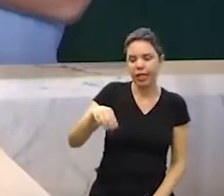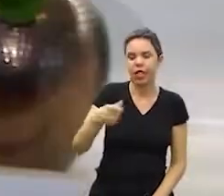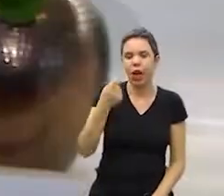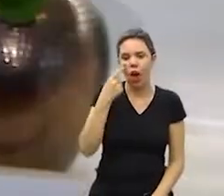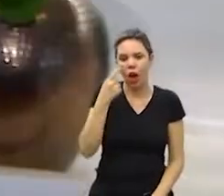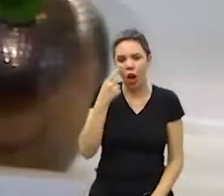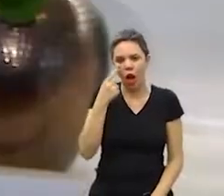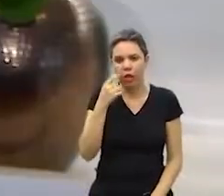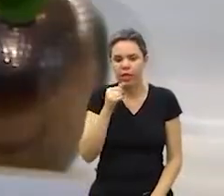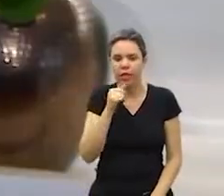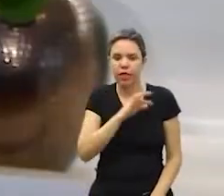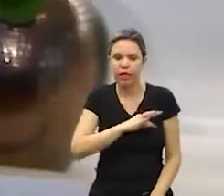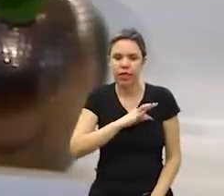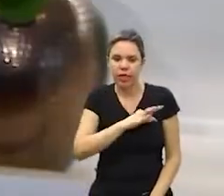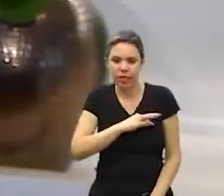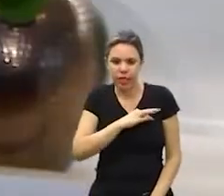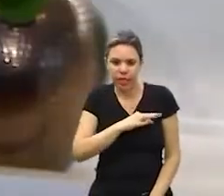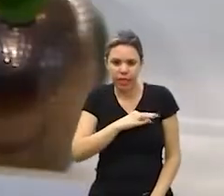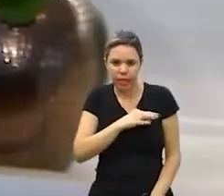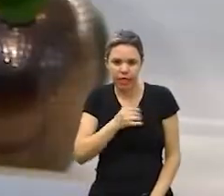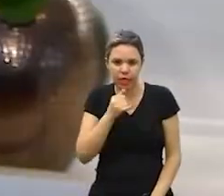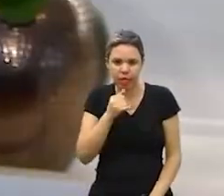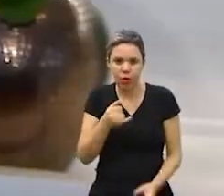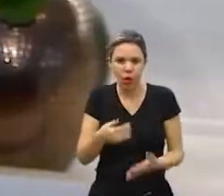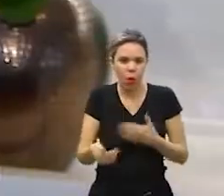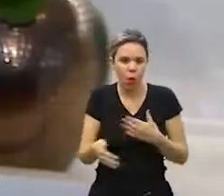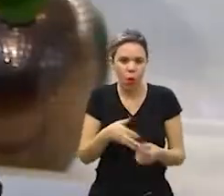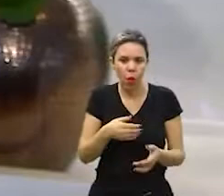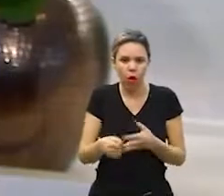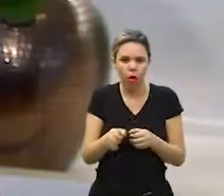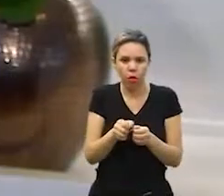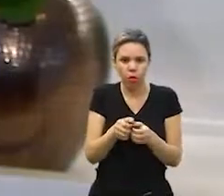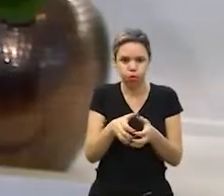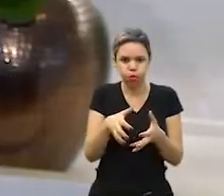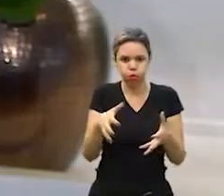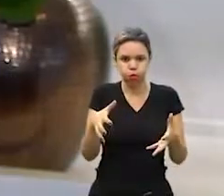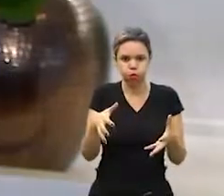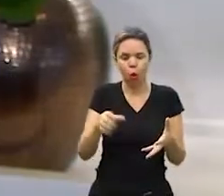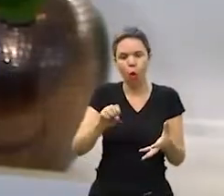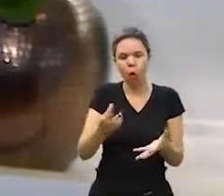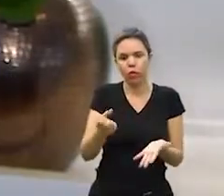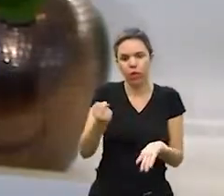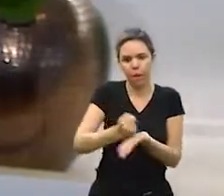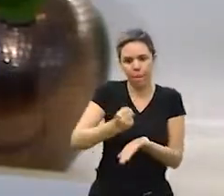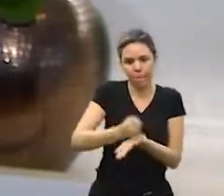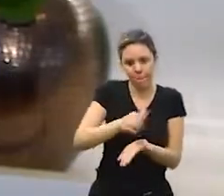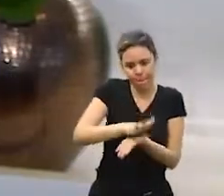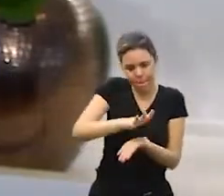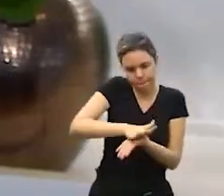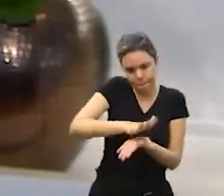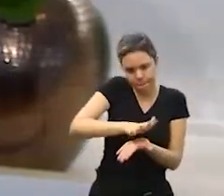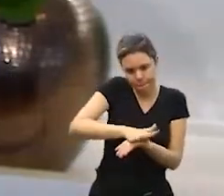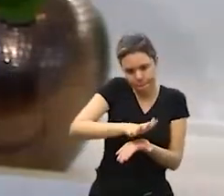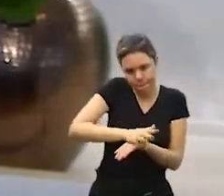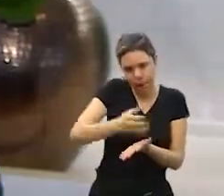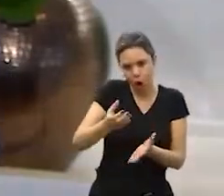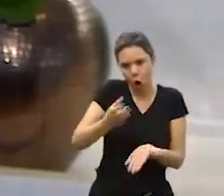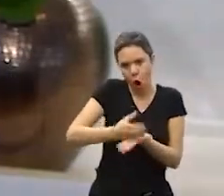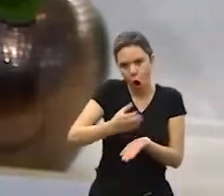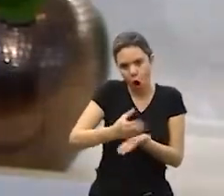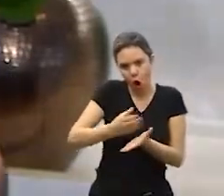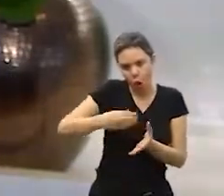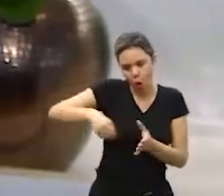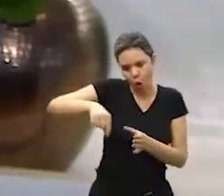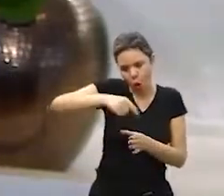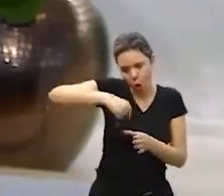ó. Tem uma técnica do alecrim pra você dilatar qualquer erva, tá? Ou você bate ela na palma da mão, ou você bate ela na borda do copo e